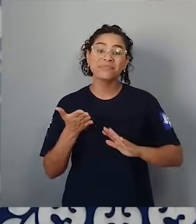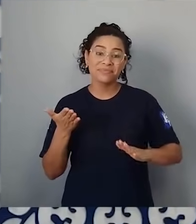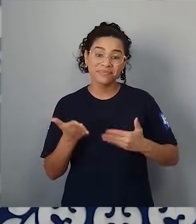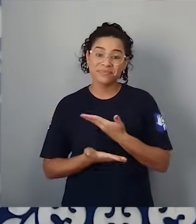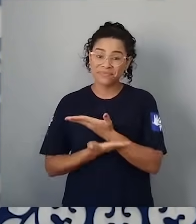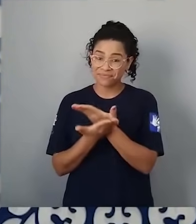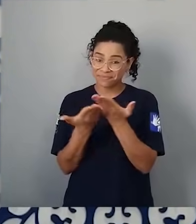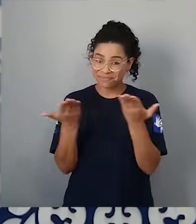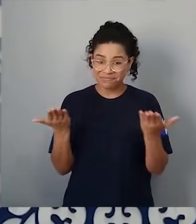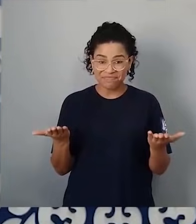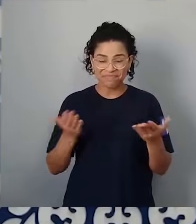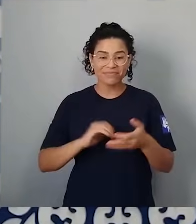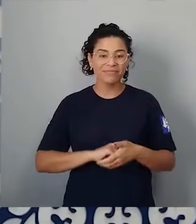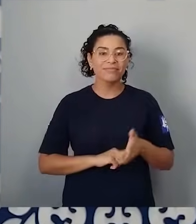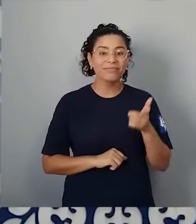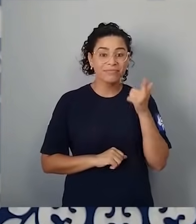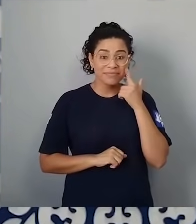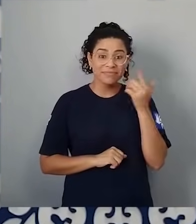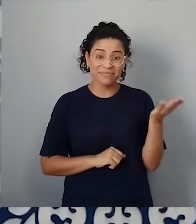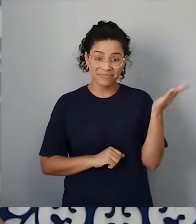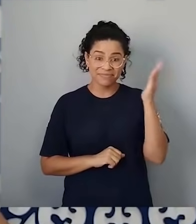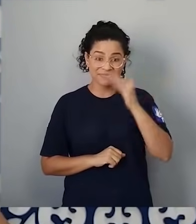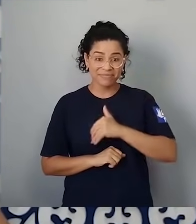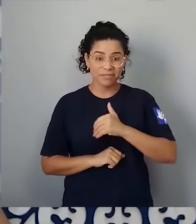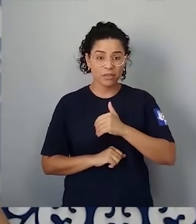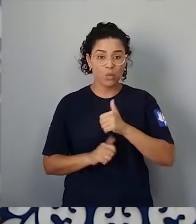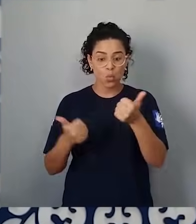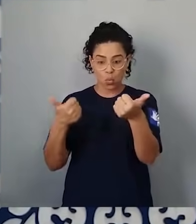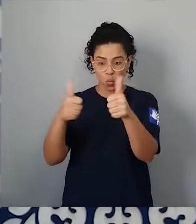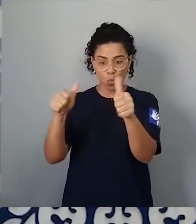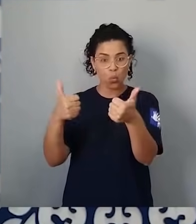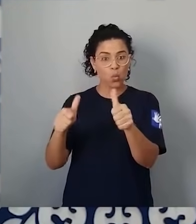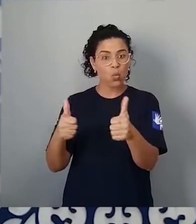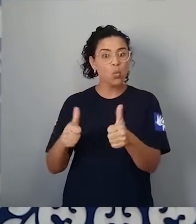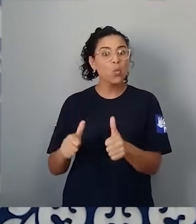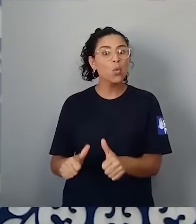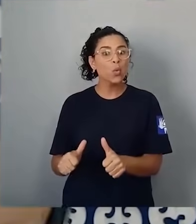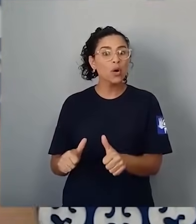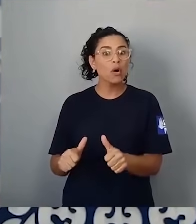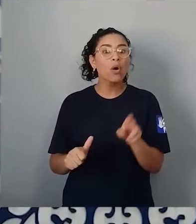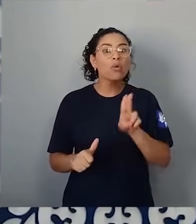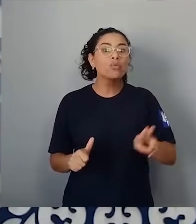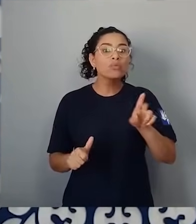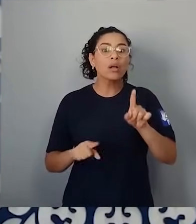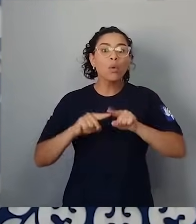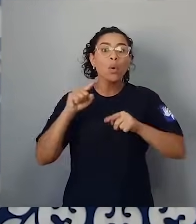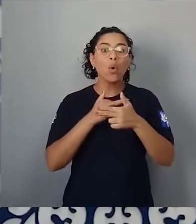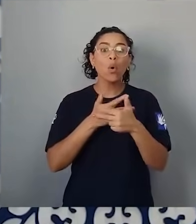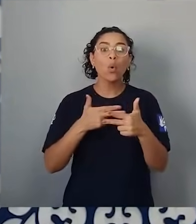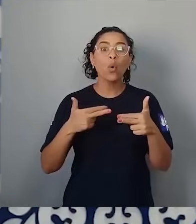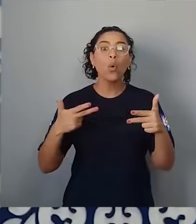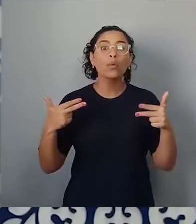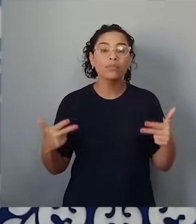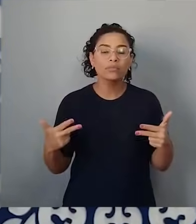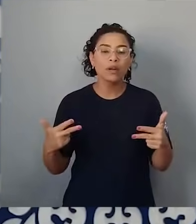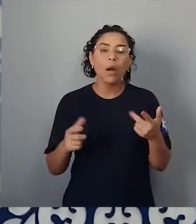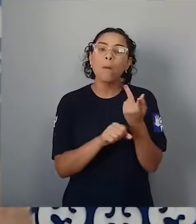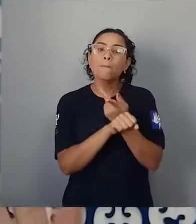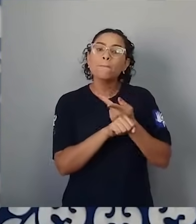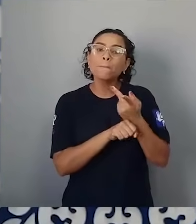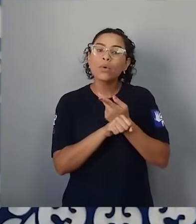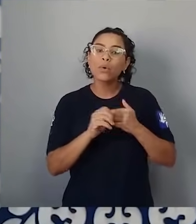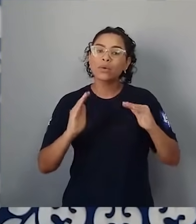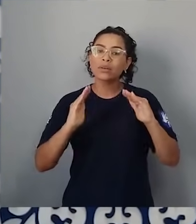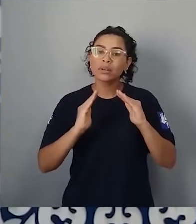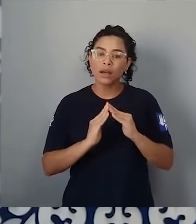atividade para vocês. Vamos montar uma escultura com objetos? Procure em seu local de vivência objetos de